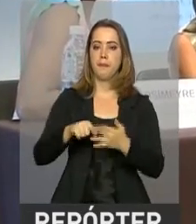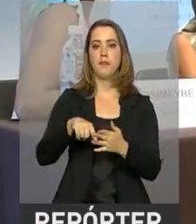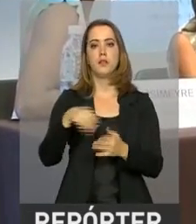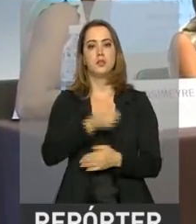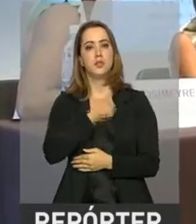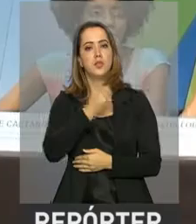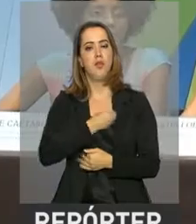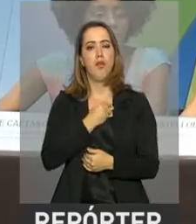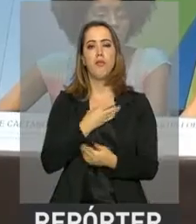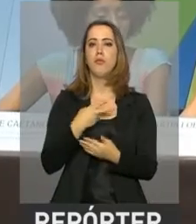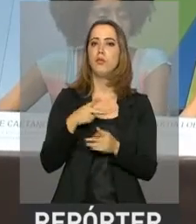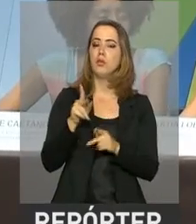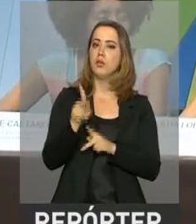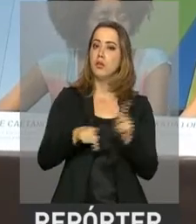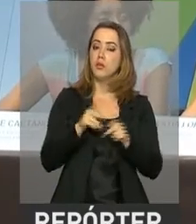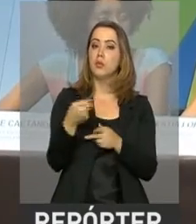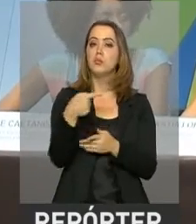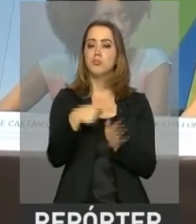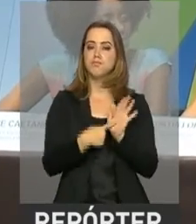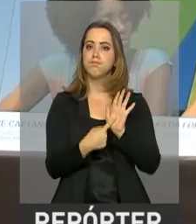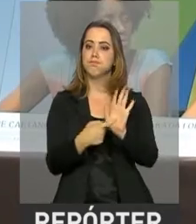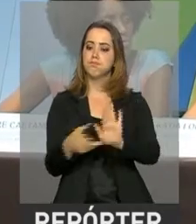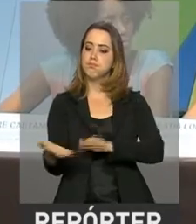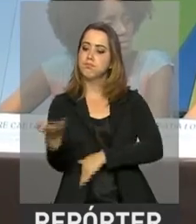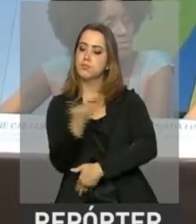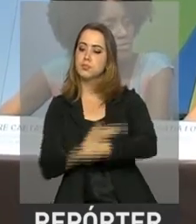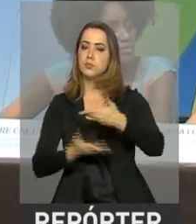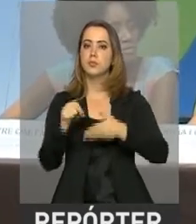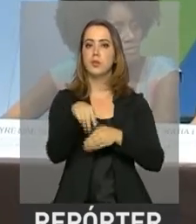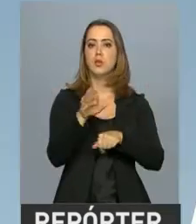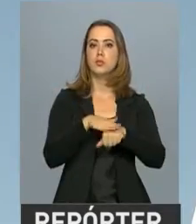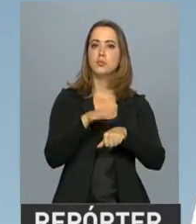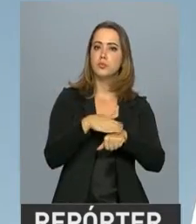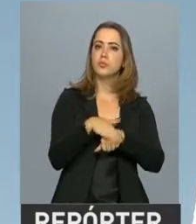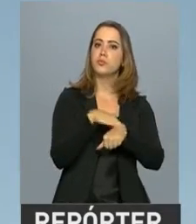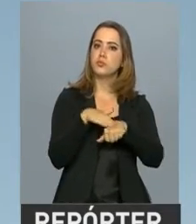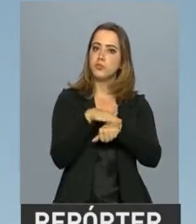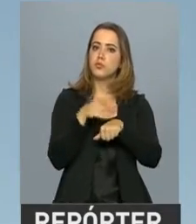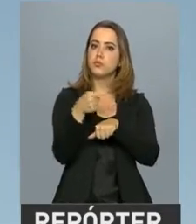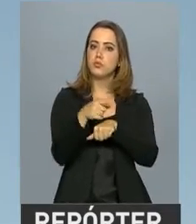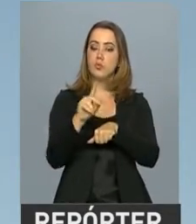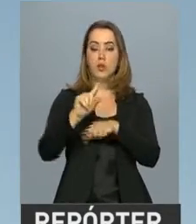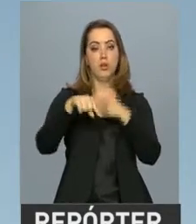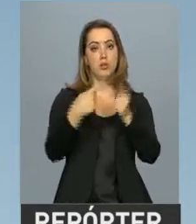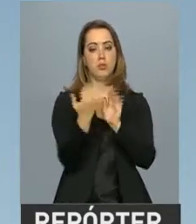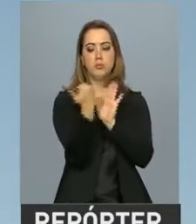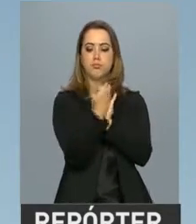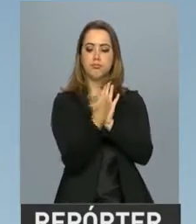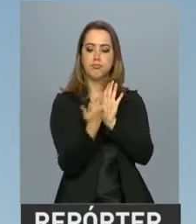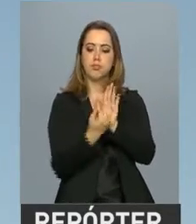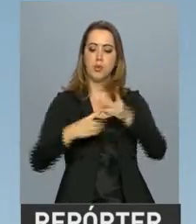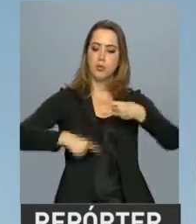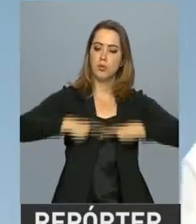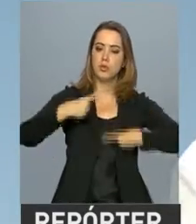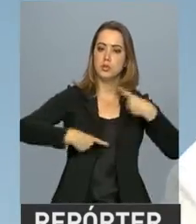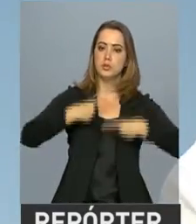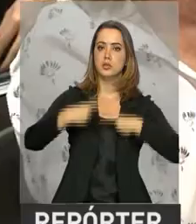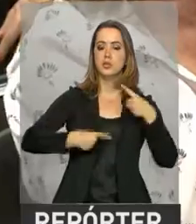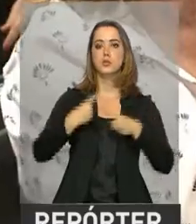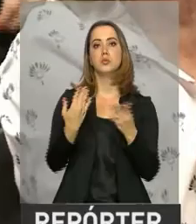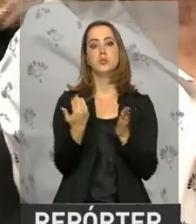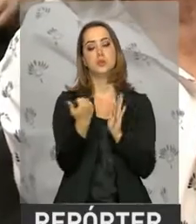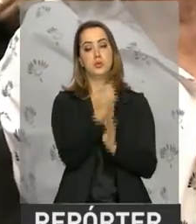seminário. As sugestões apresentadas durante o evento serão referência para a elaboração de políticas públicas do governo